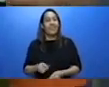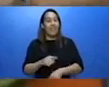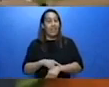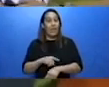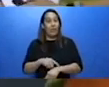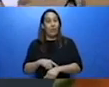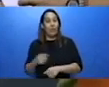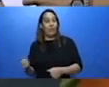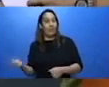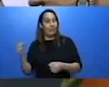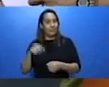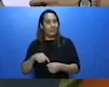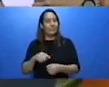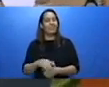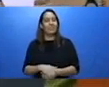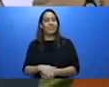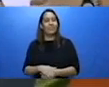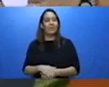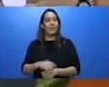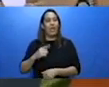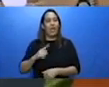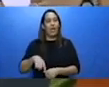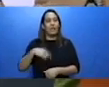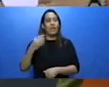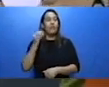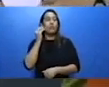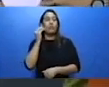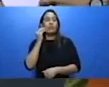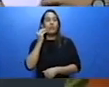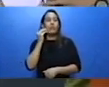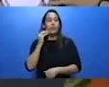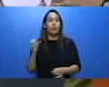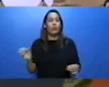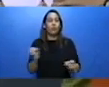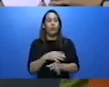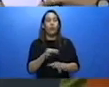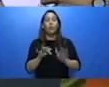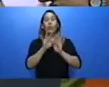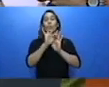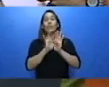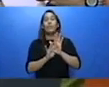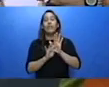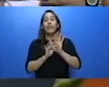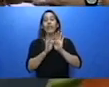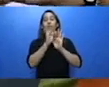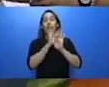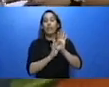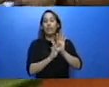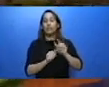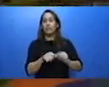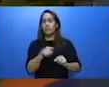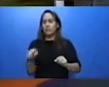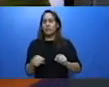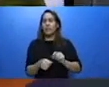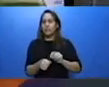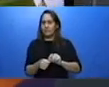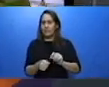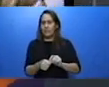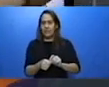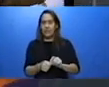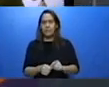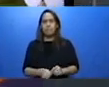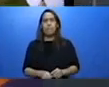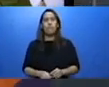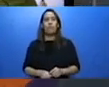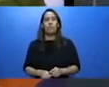com a gente. Depois do experimento pronto, que texto precisa ser produzido? Então, a gente vai